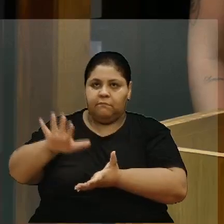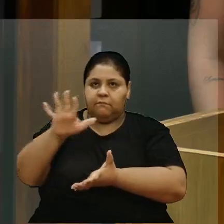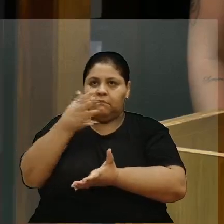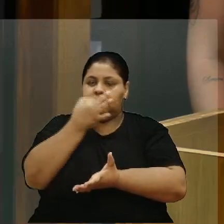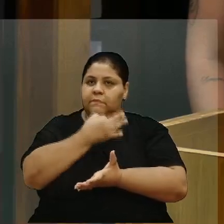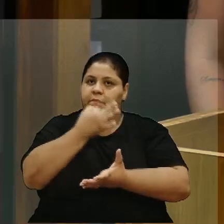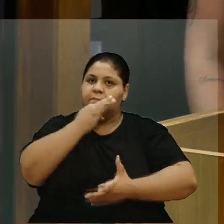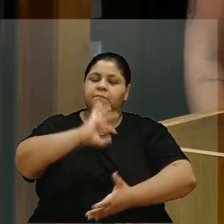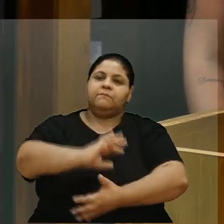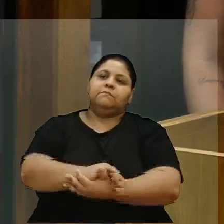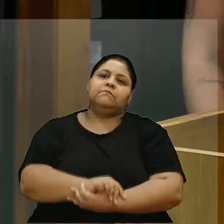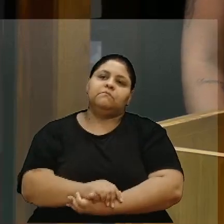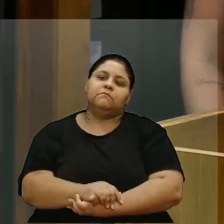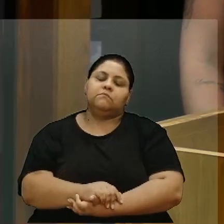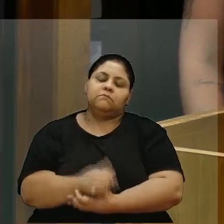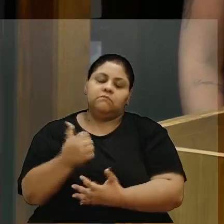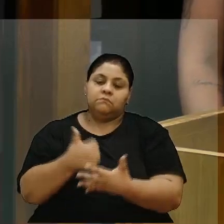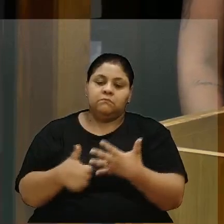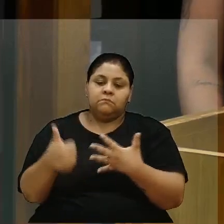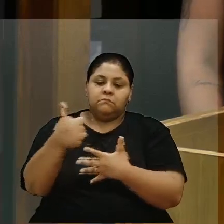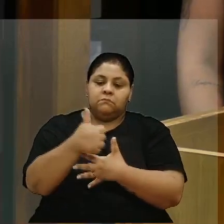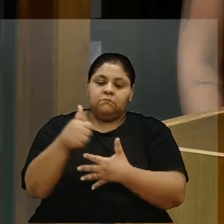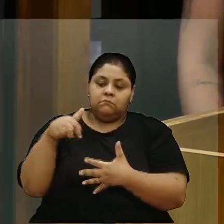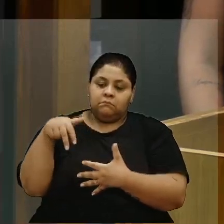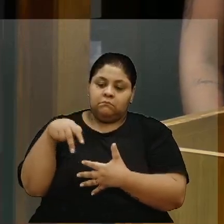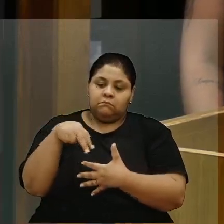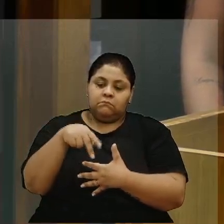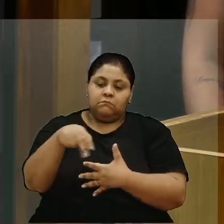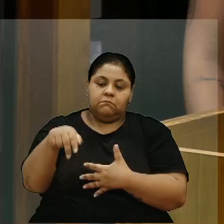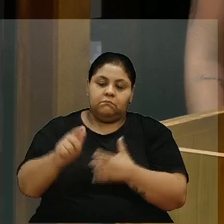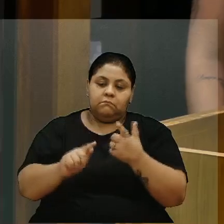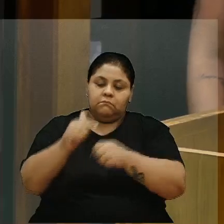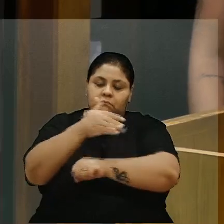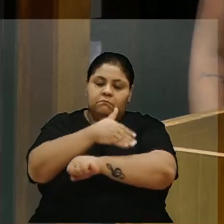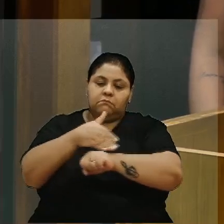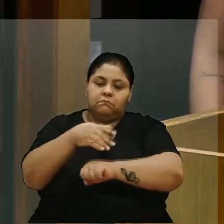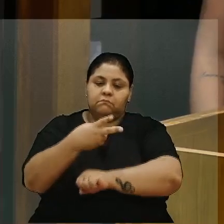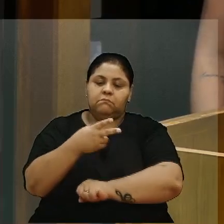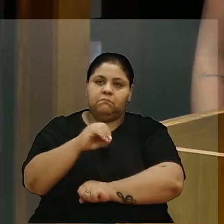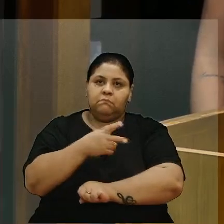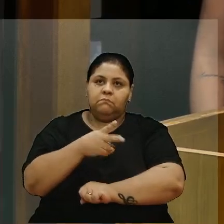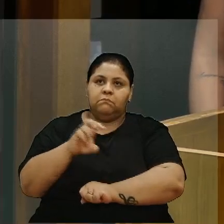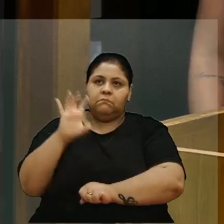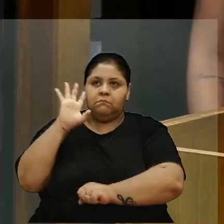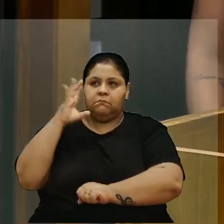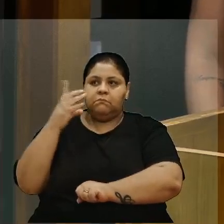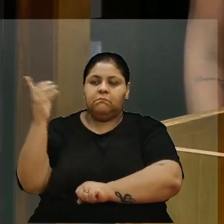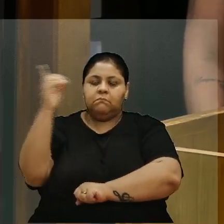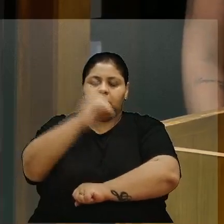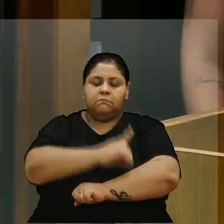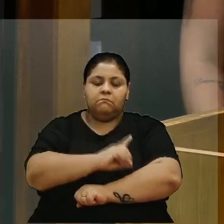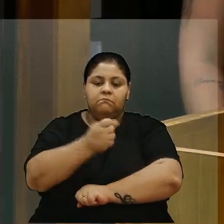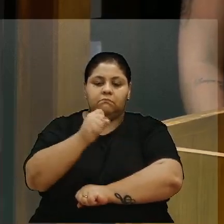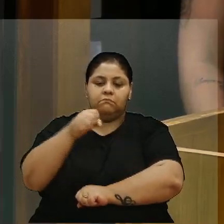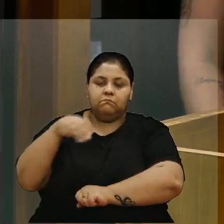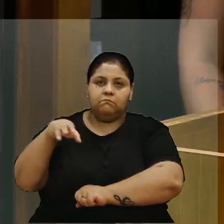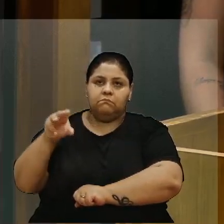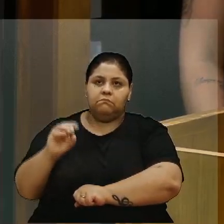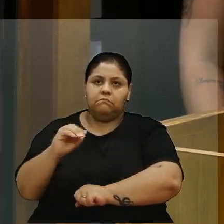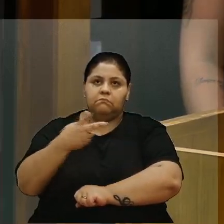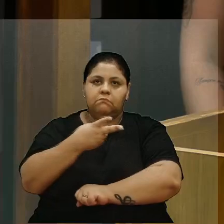Caxias do Sul, para prestigiar o desfile do Carnaval de Rua 2025, que acontecerá no dia 8 de março